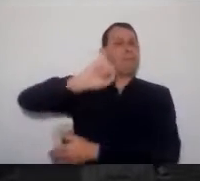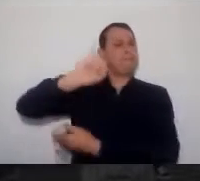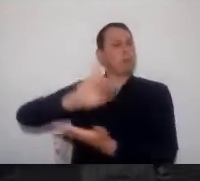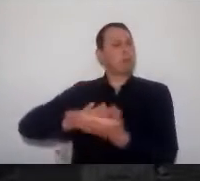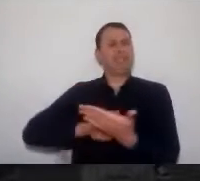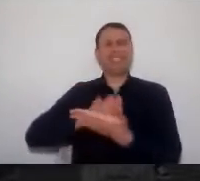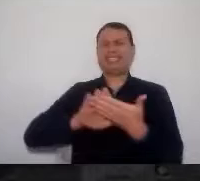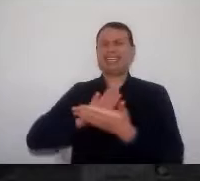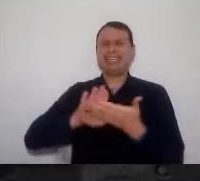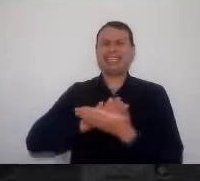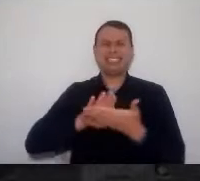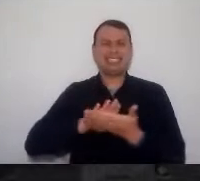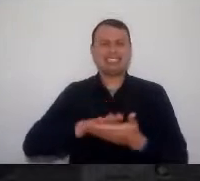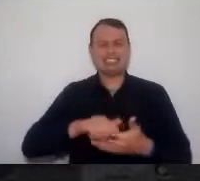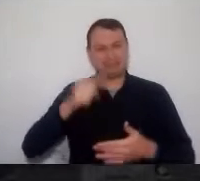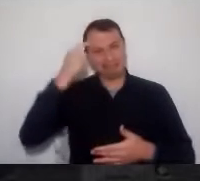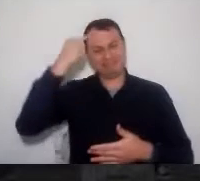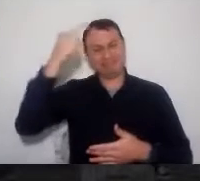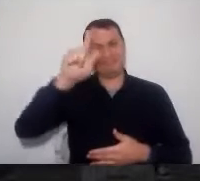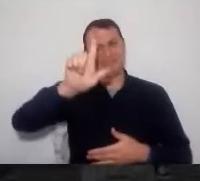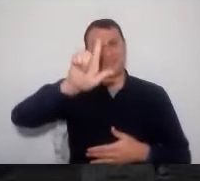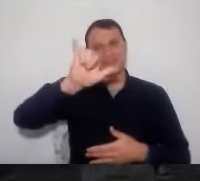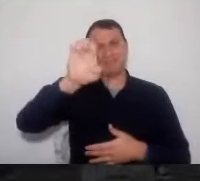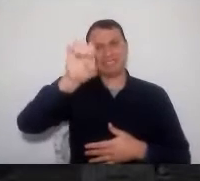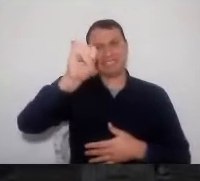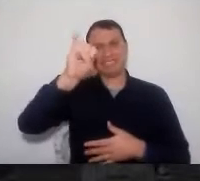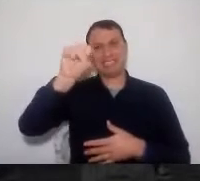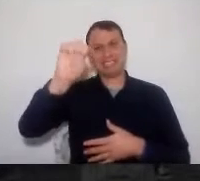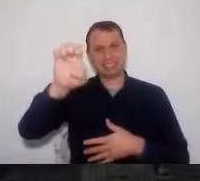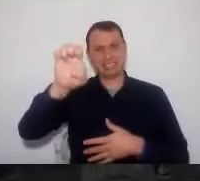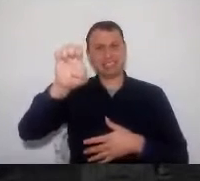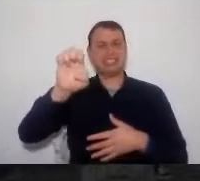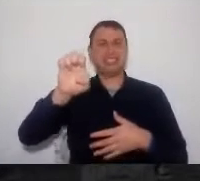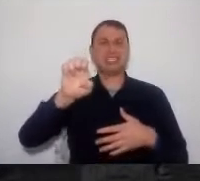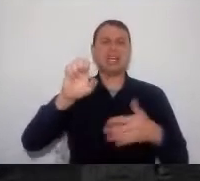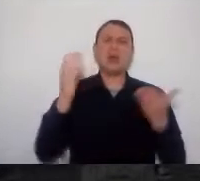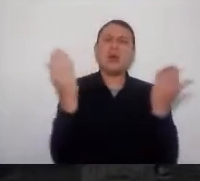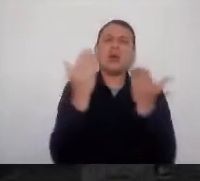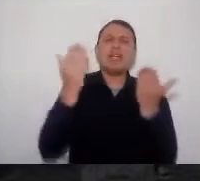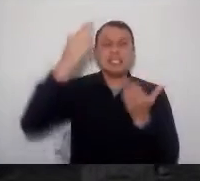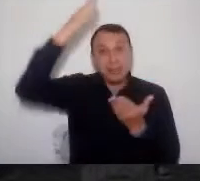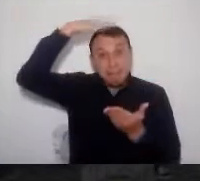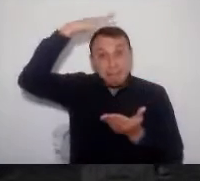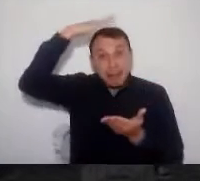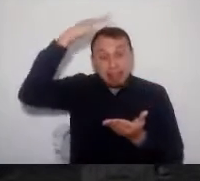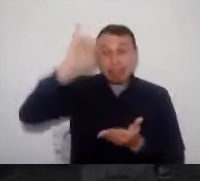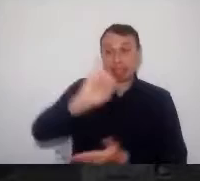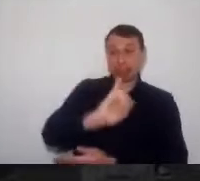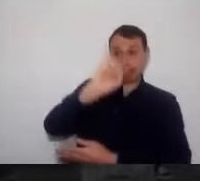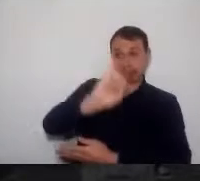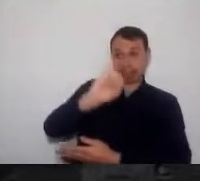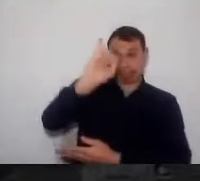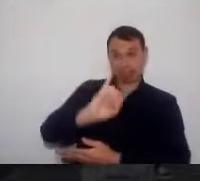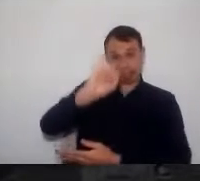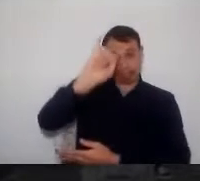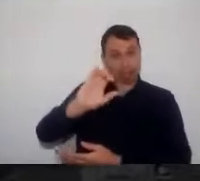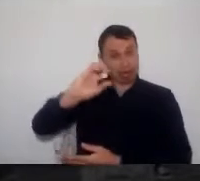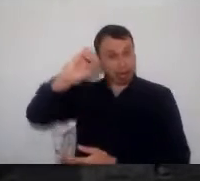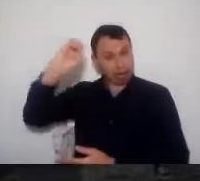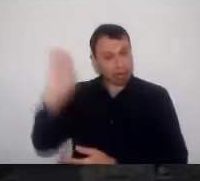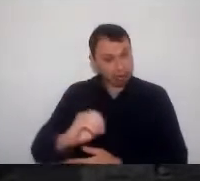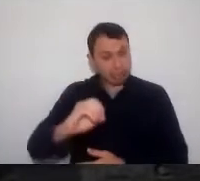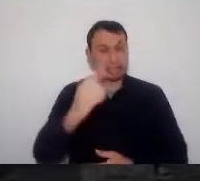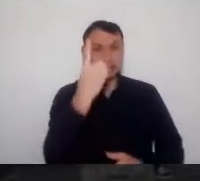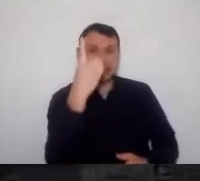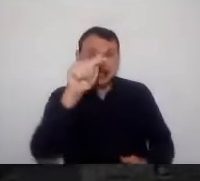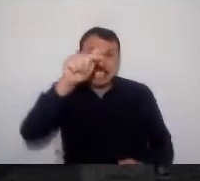ideia, Gleisi, no Paraná hoje, a isenção tributária é de 17